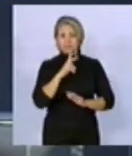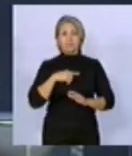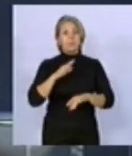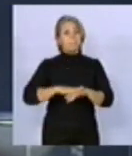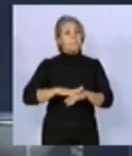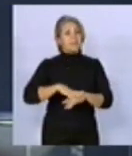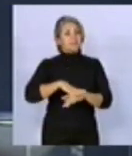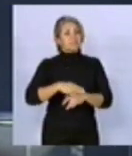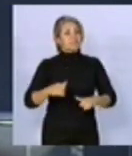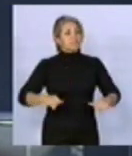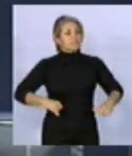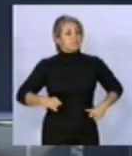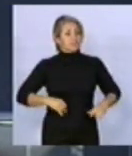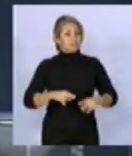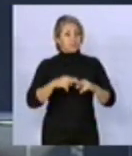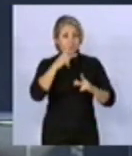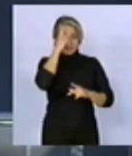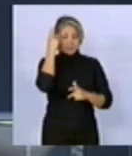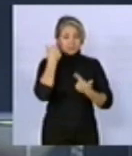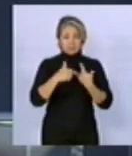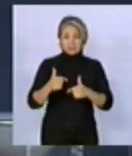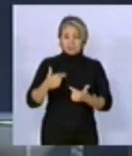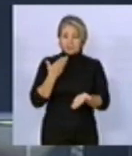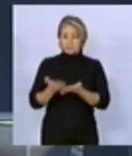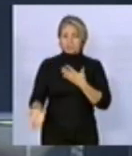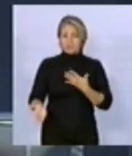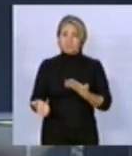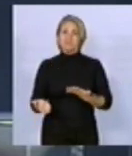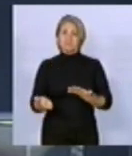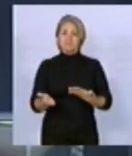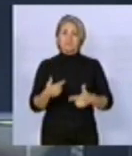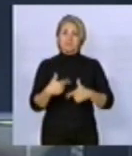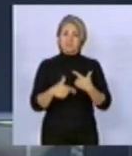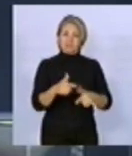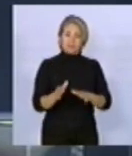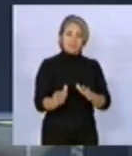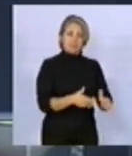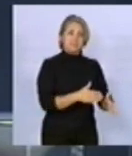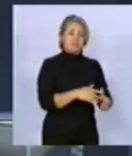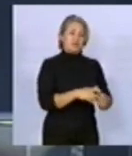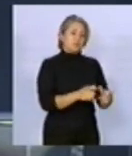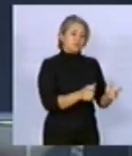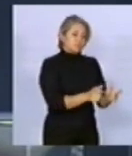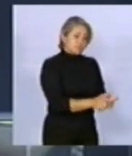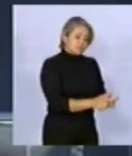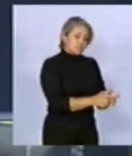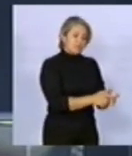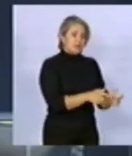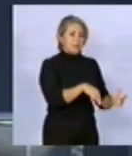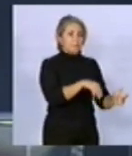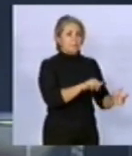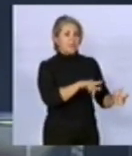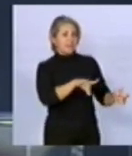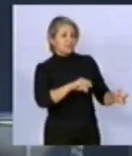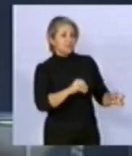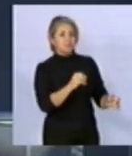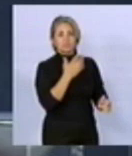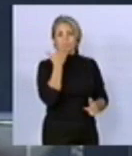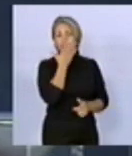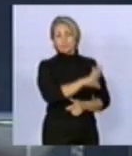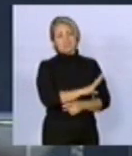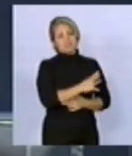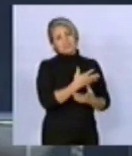além do trabalhador que perde o emprego são os pequenos e os médios produtores que realmente não vão aguentar